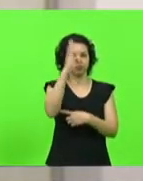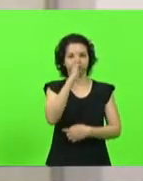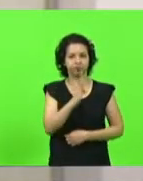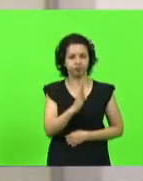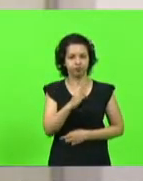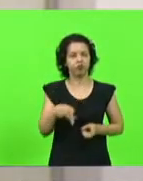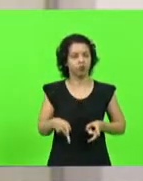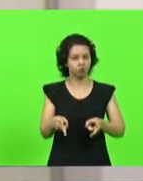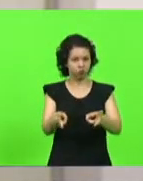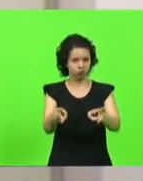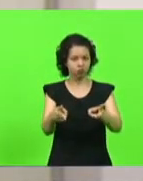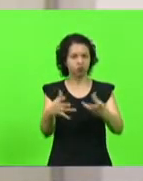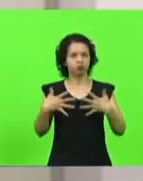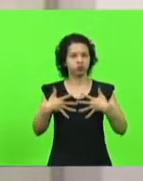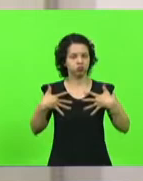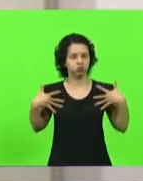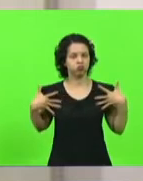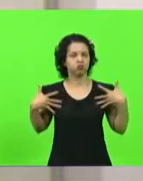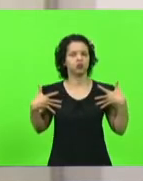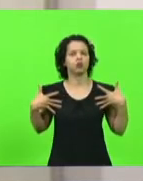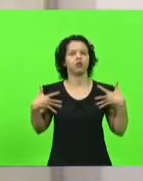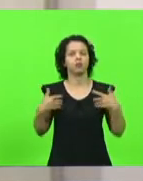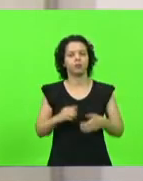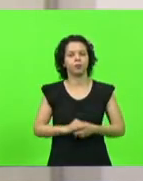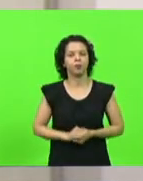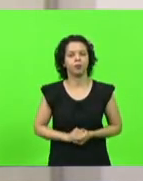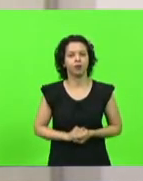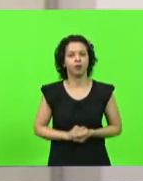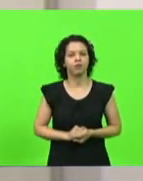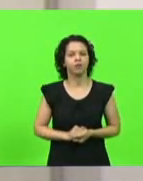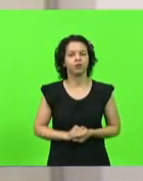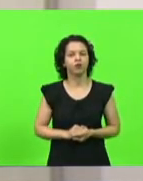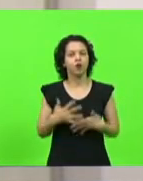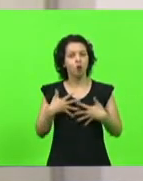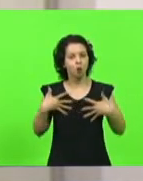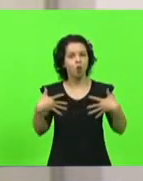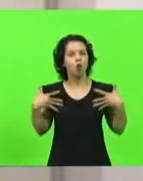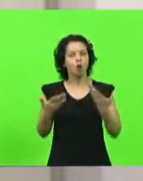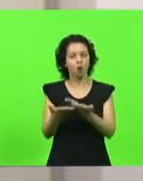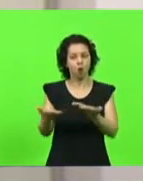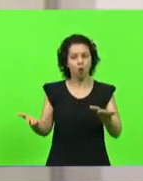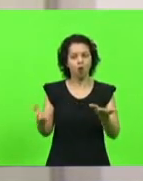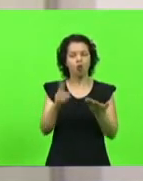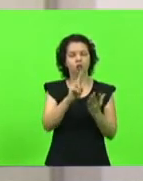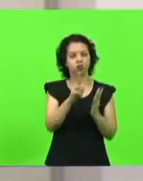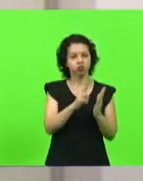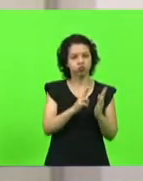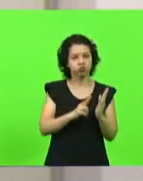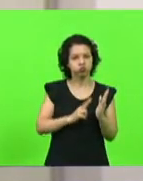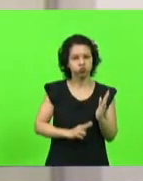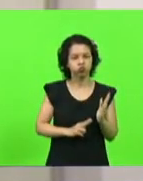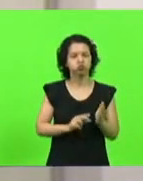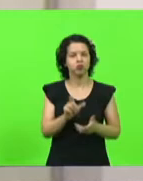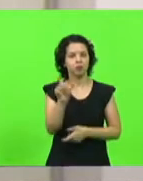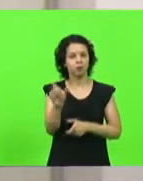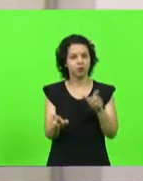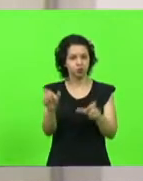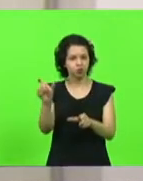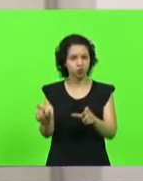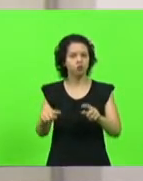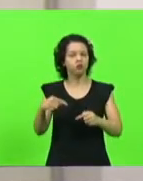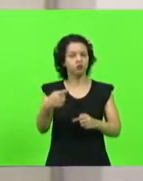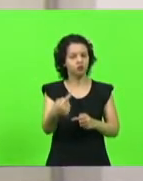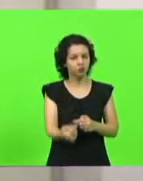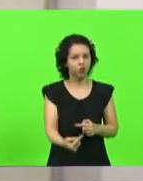ao tecer seu pronunciamento, fez menção honrosa às personalidades homenageadas. E logo após, passou os trabalhos ao senhor deputado